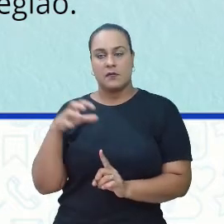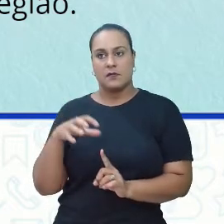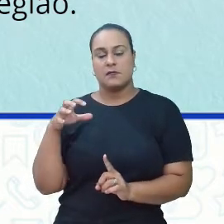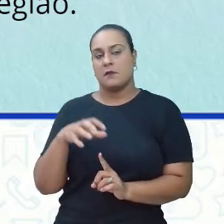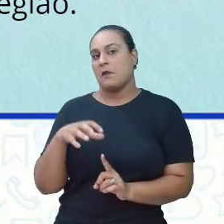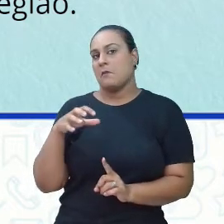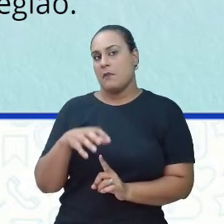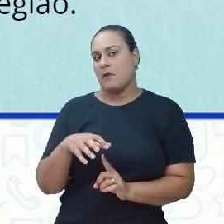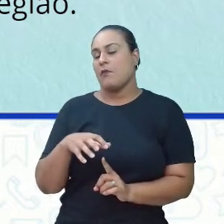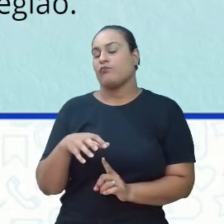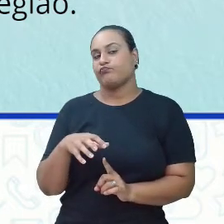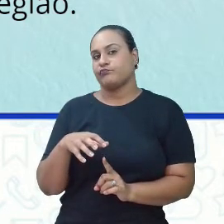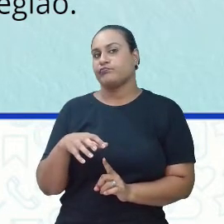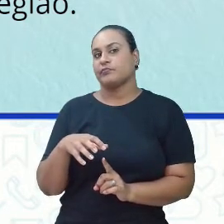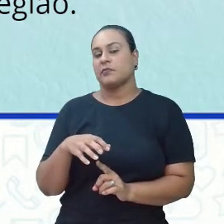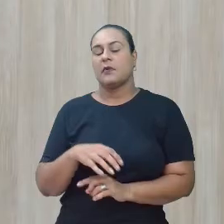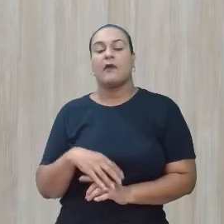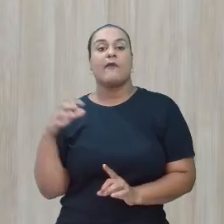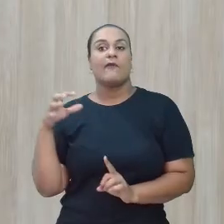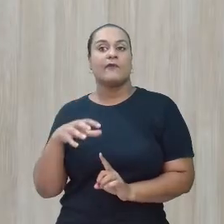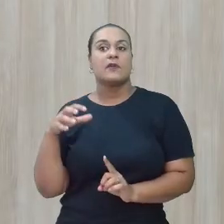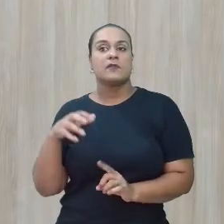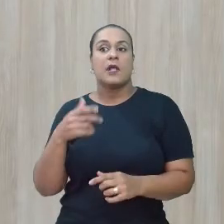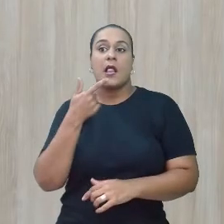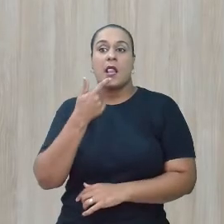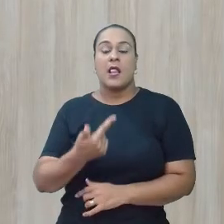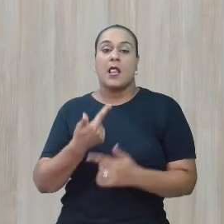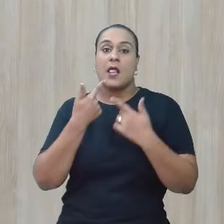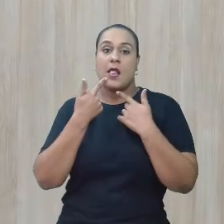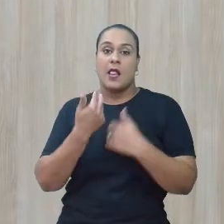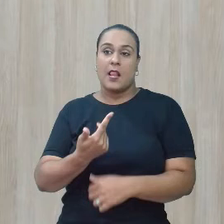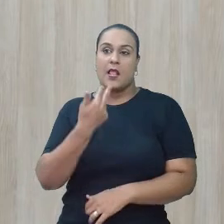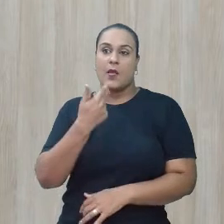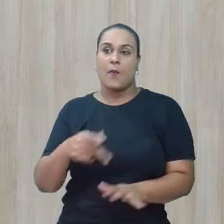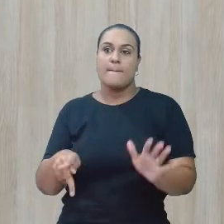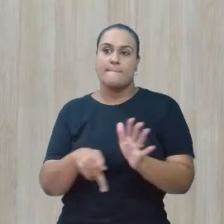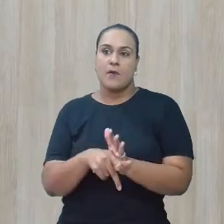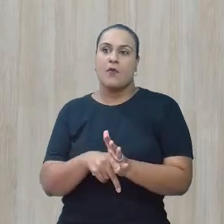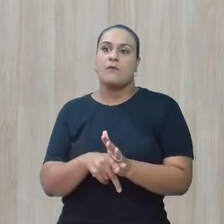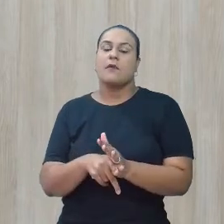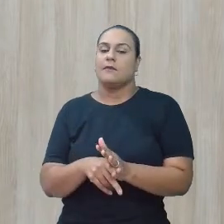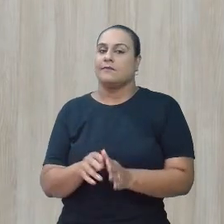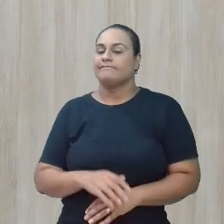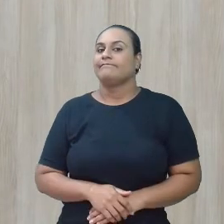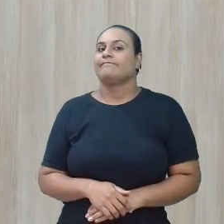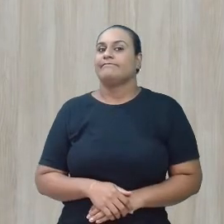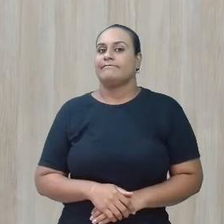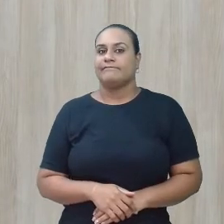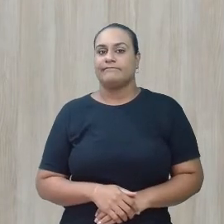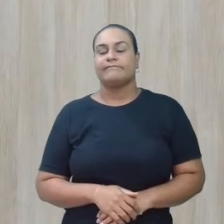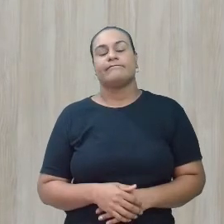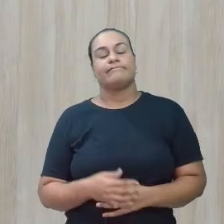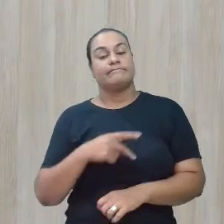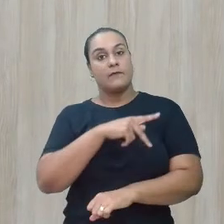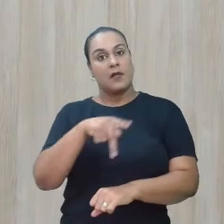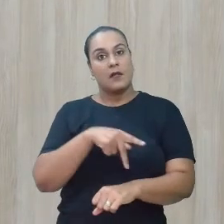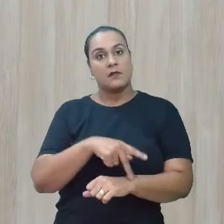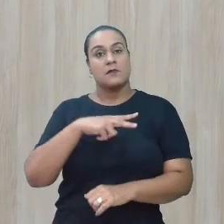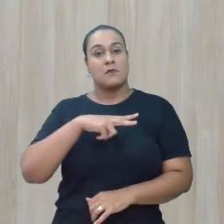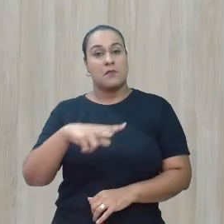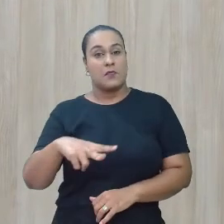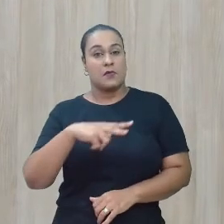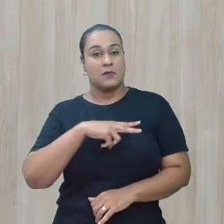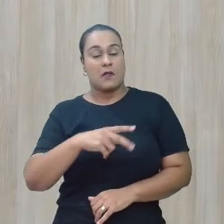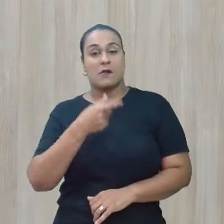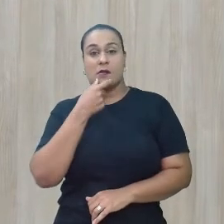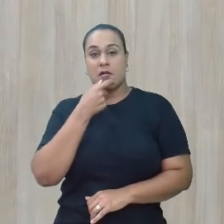né? A gente vê isso muito nas aulas de história, de que como as grandes navegações aconteceram, né? Países como Portugal,